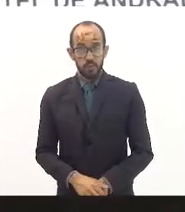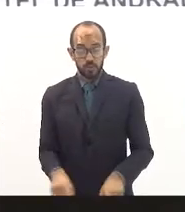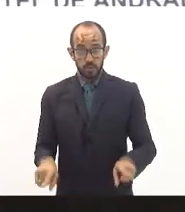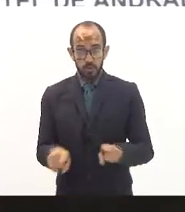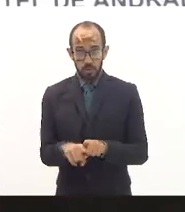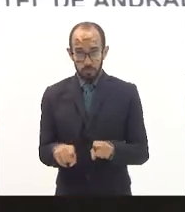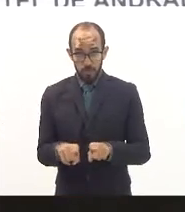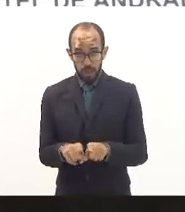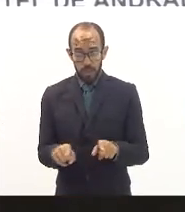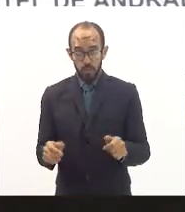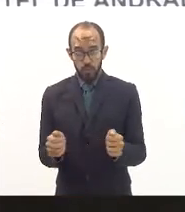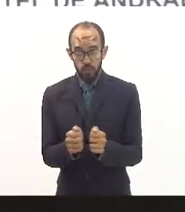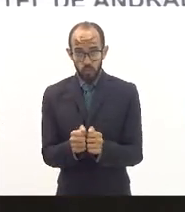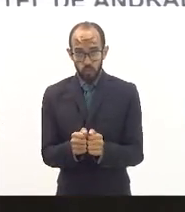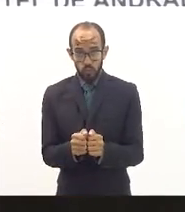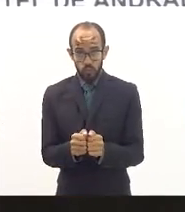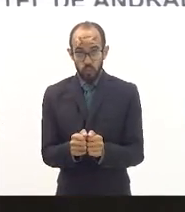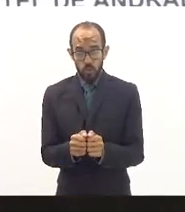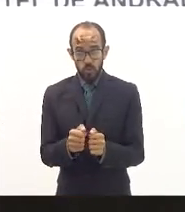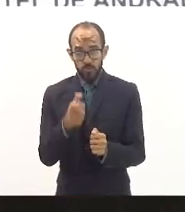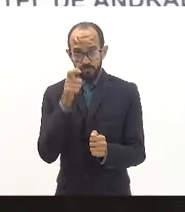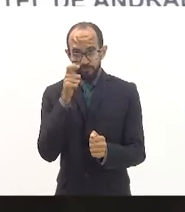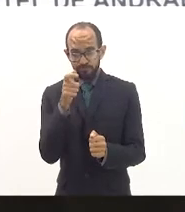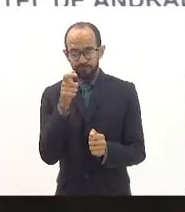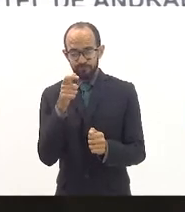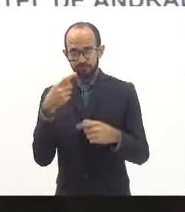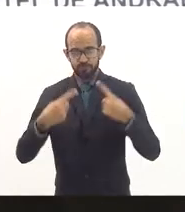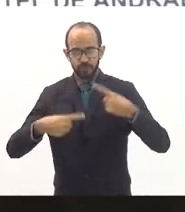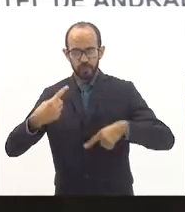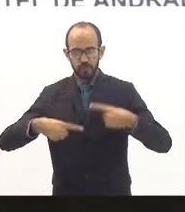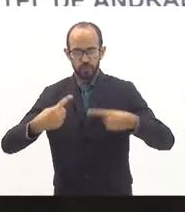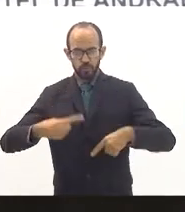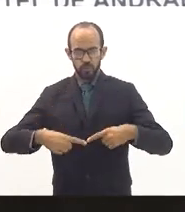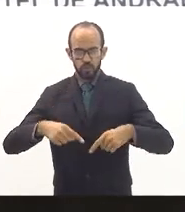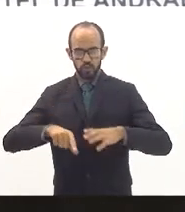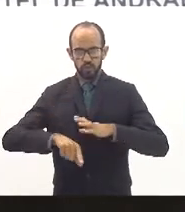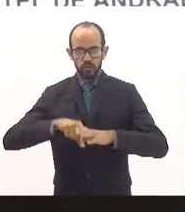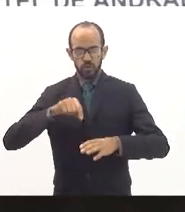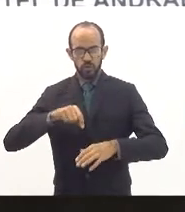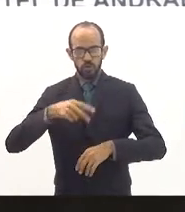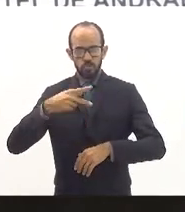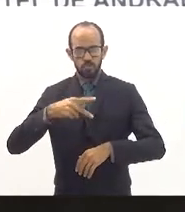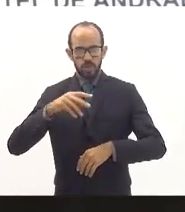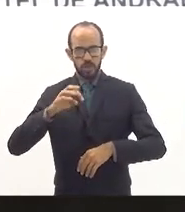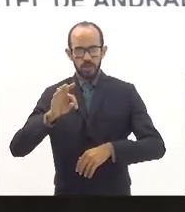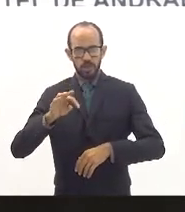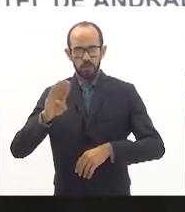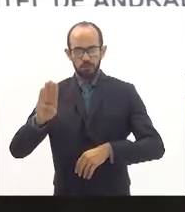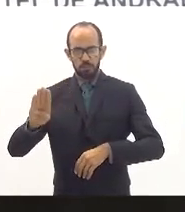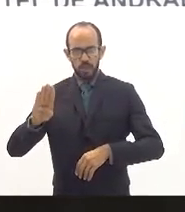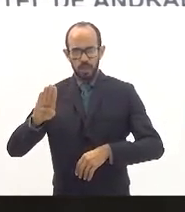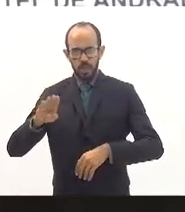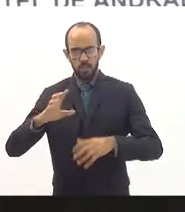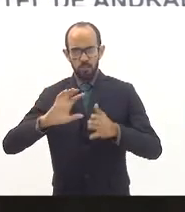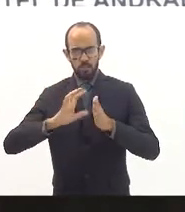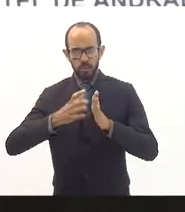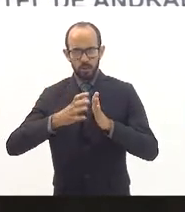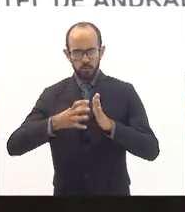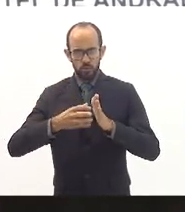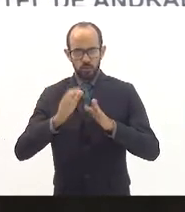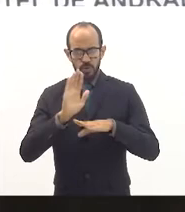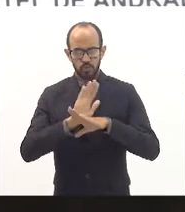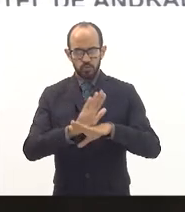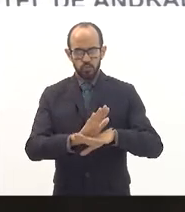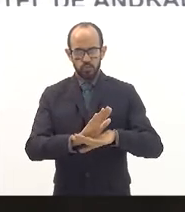Simultaneamente, atraído pela política, escolheu o PTB como partido, ajudando a implantá-lo